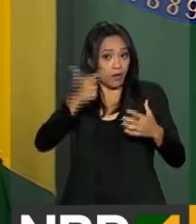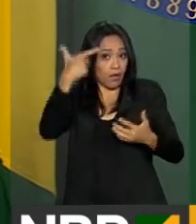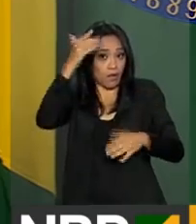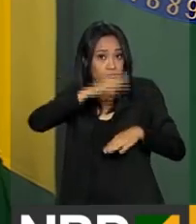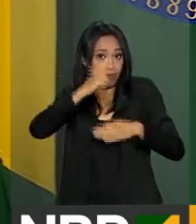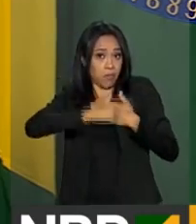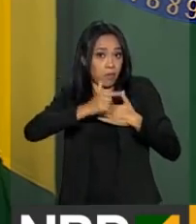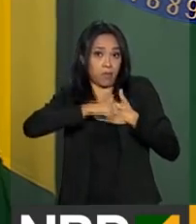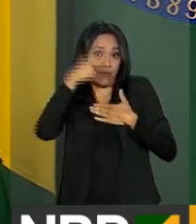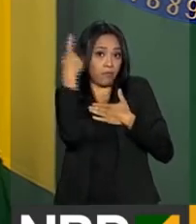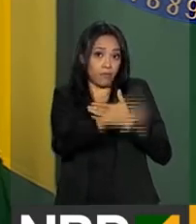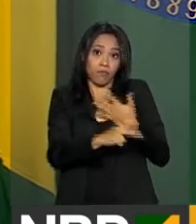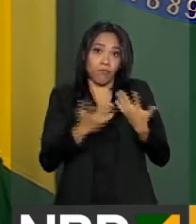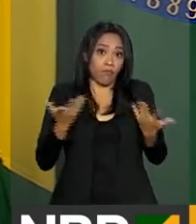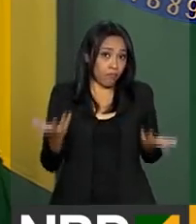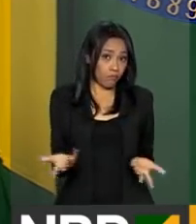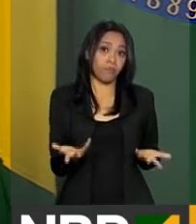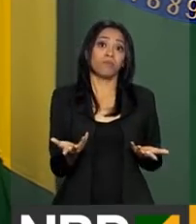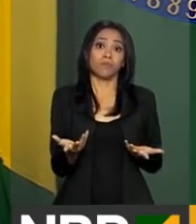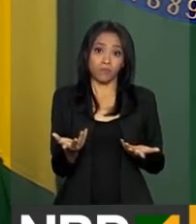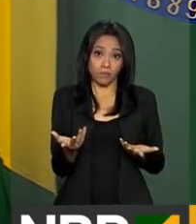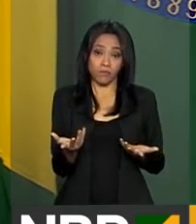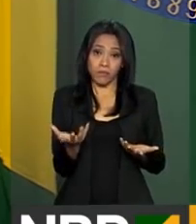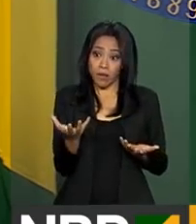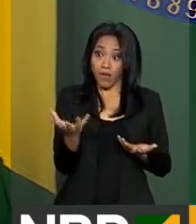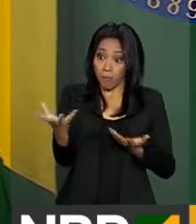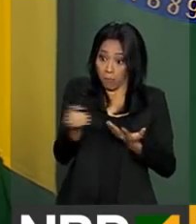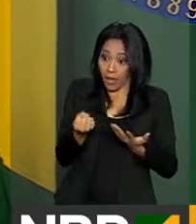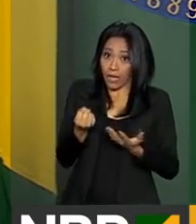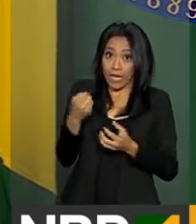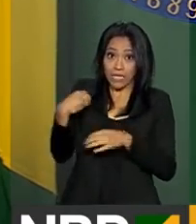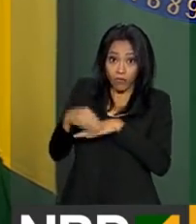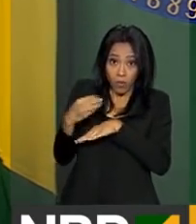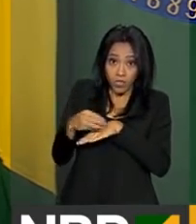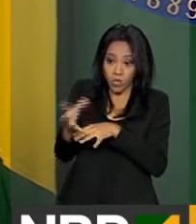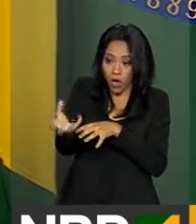acaba por divulgados